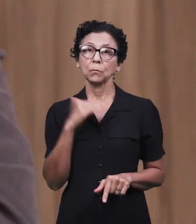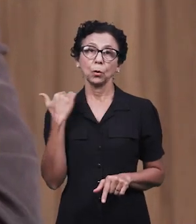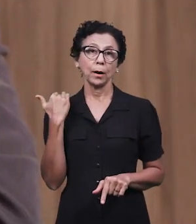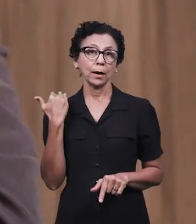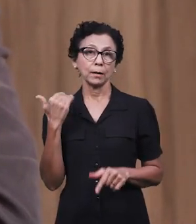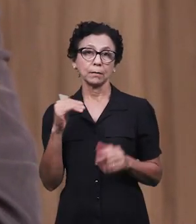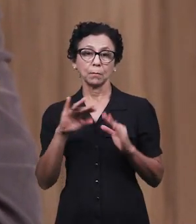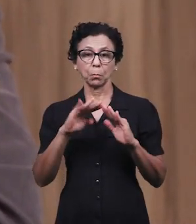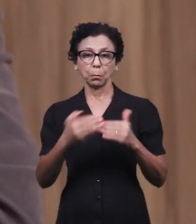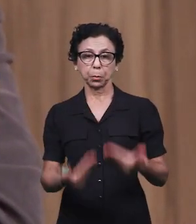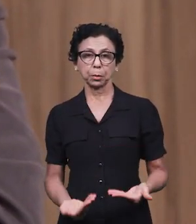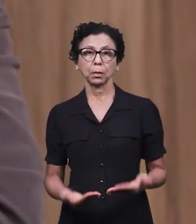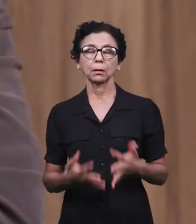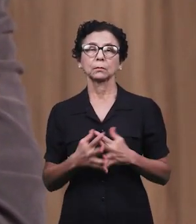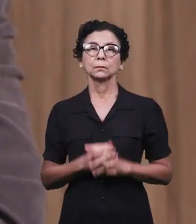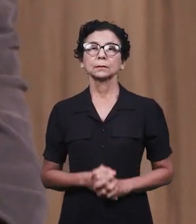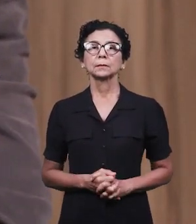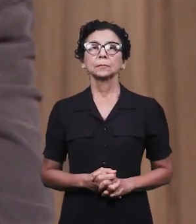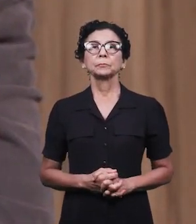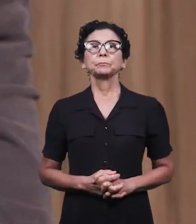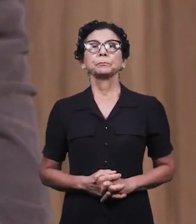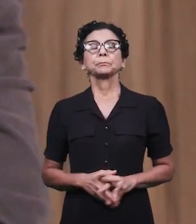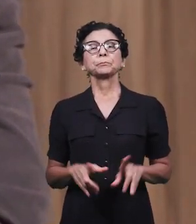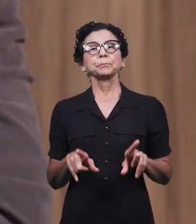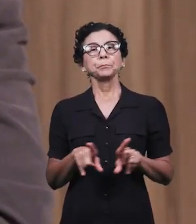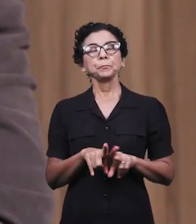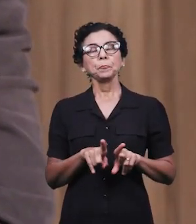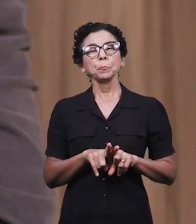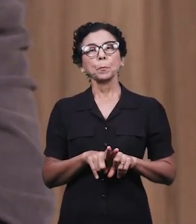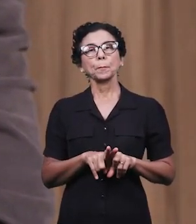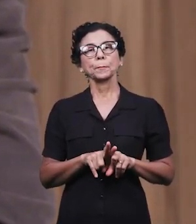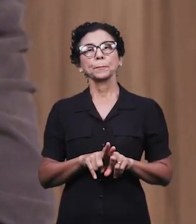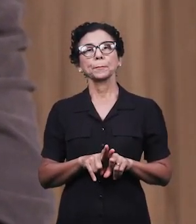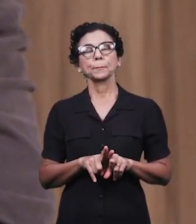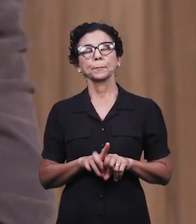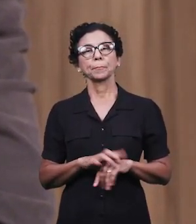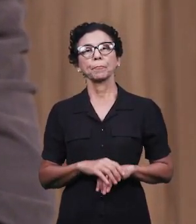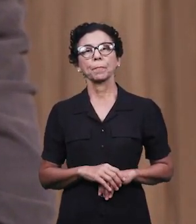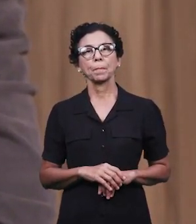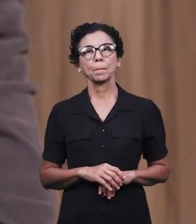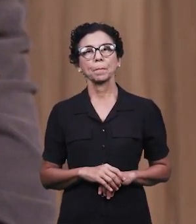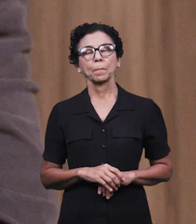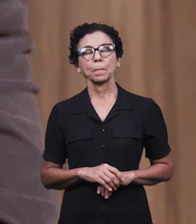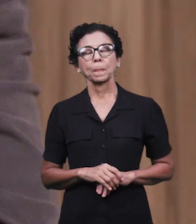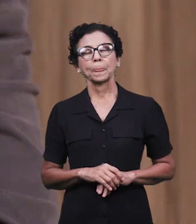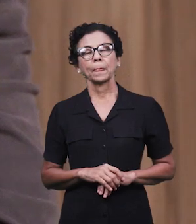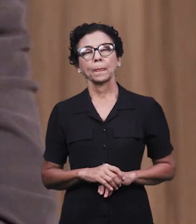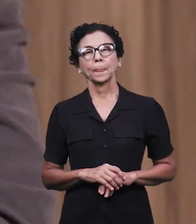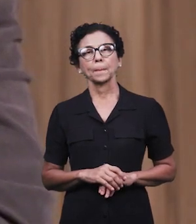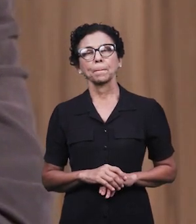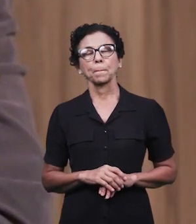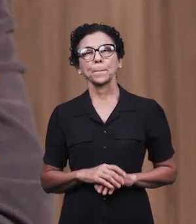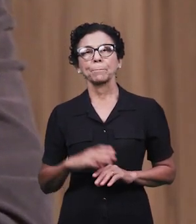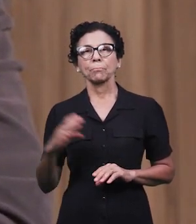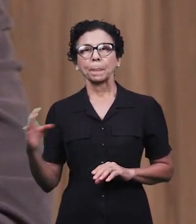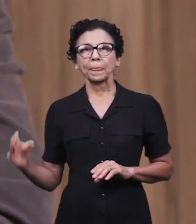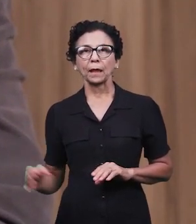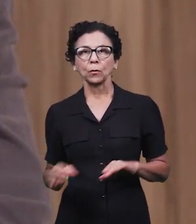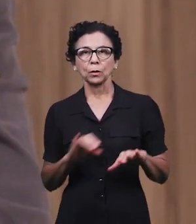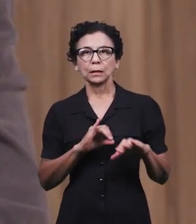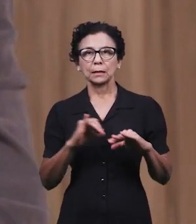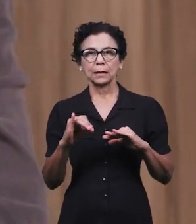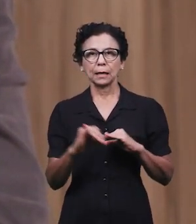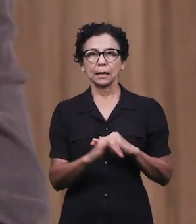E só para completar aqui essas distâncias, né? Depois, quando de Creta eles vão